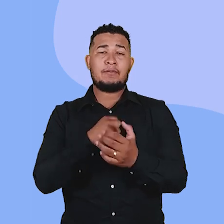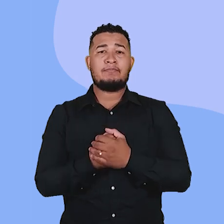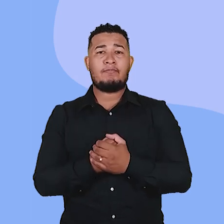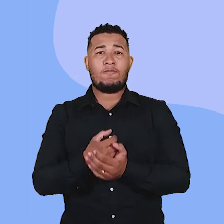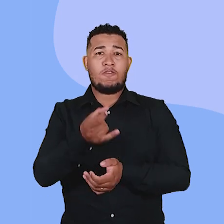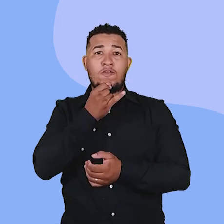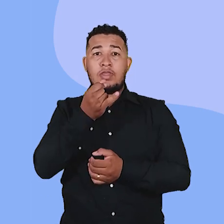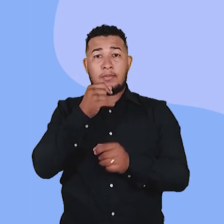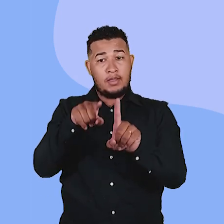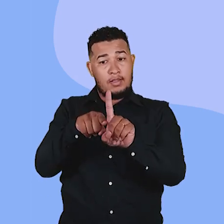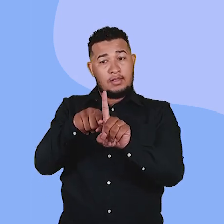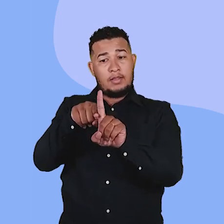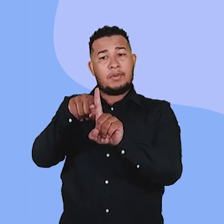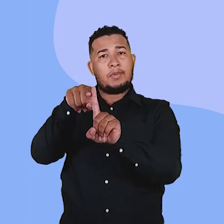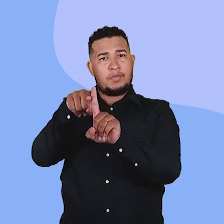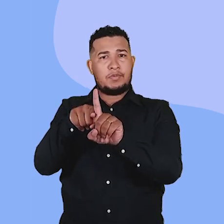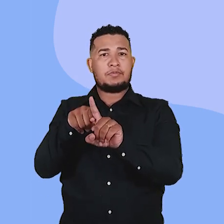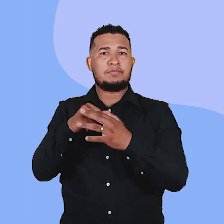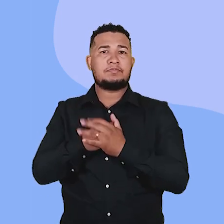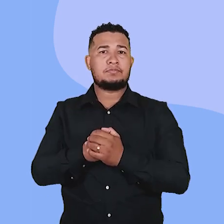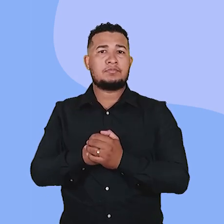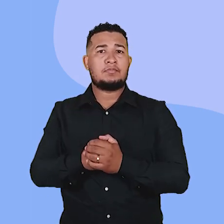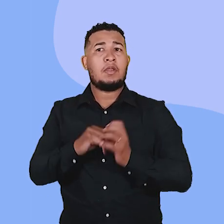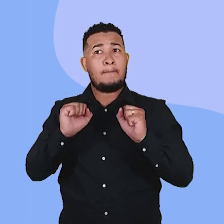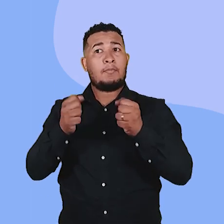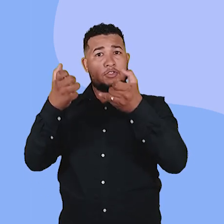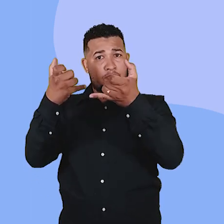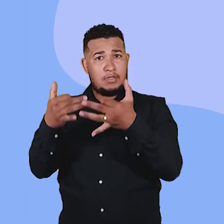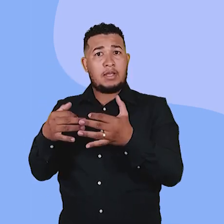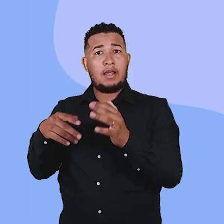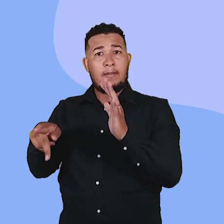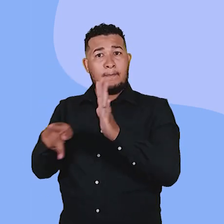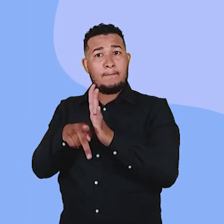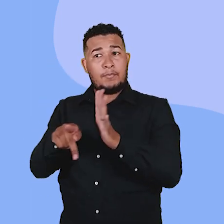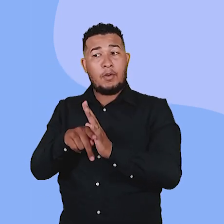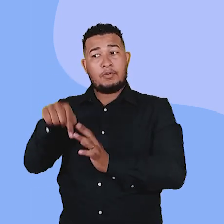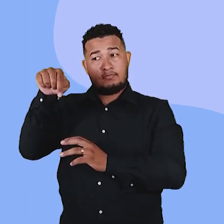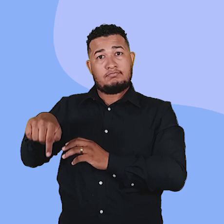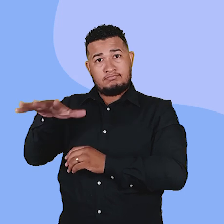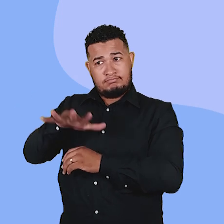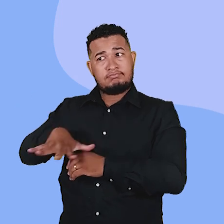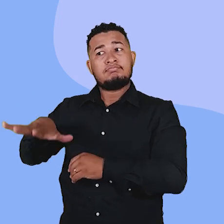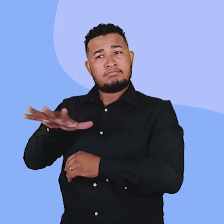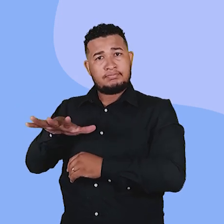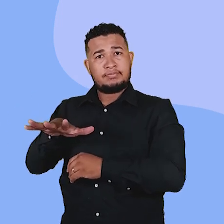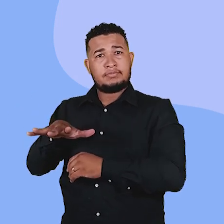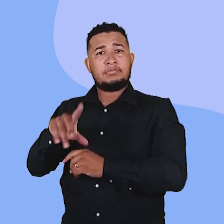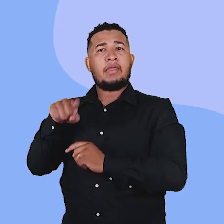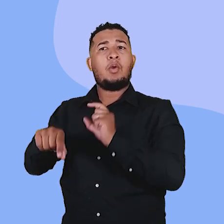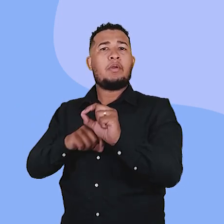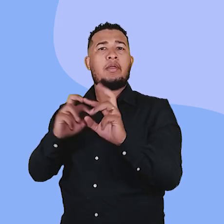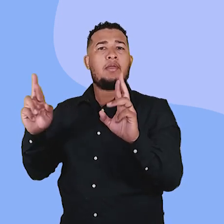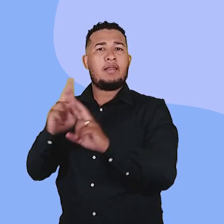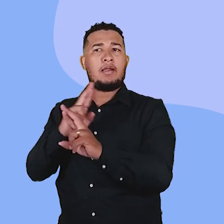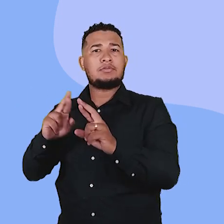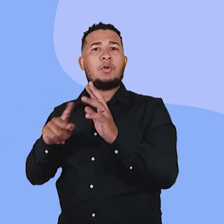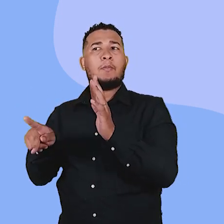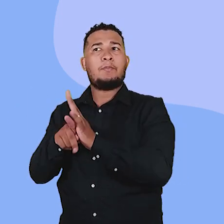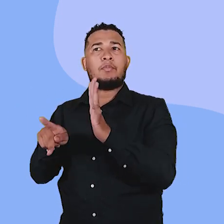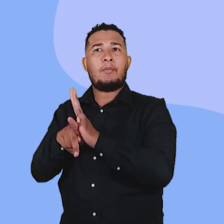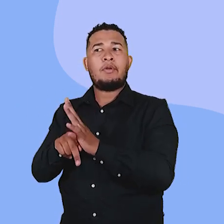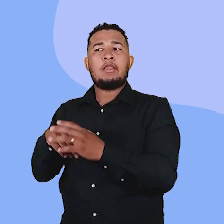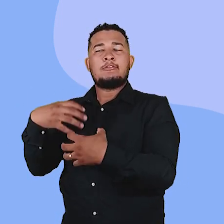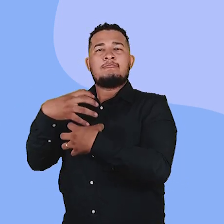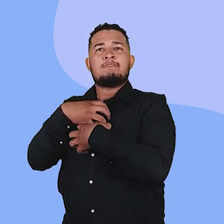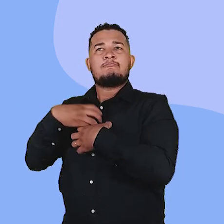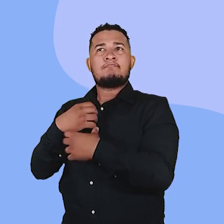Por exemplo, a temperatura, eu posso explicar ela do ponto de vista macroscópica, que é a noção de temperatura obtida